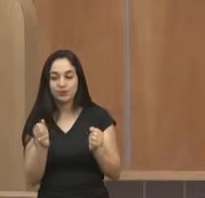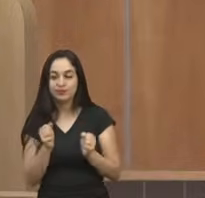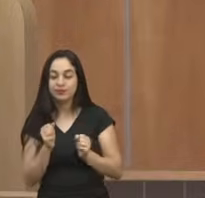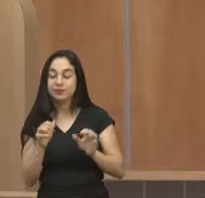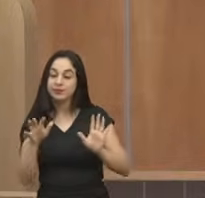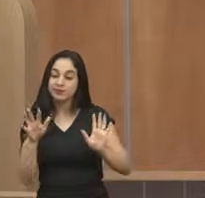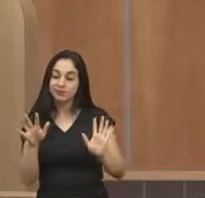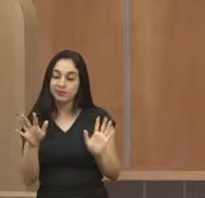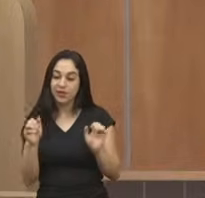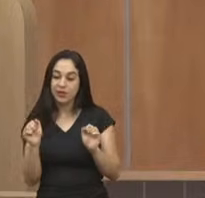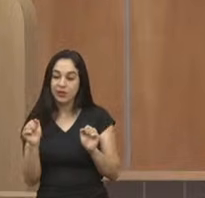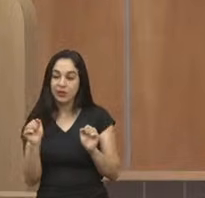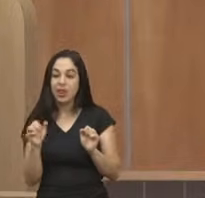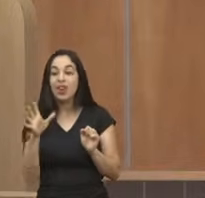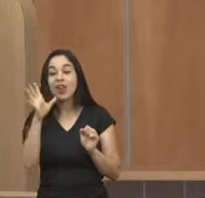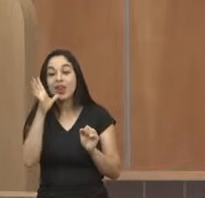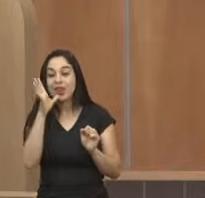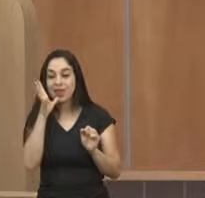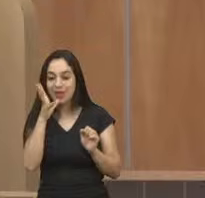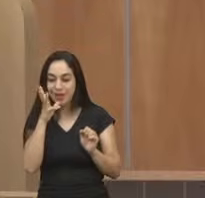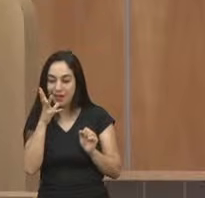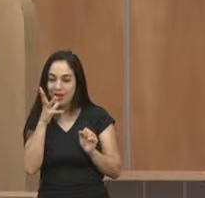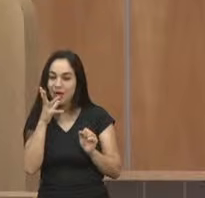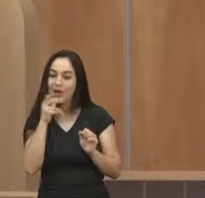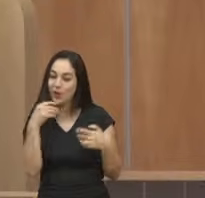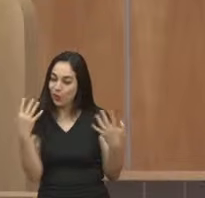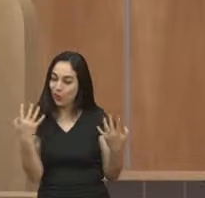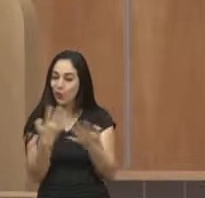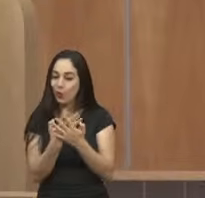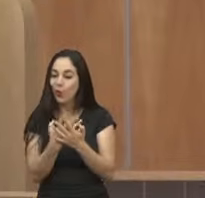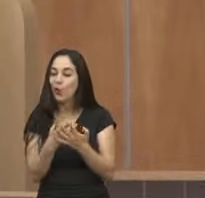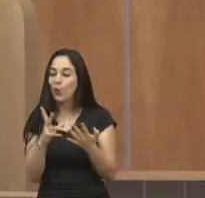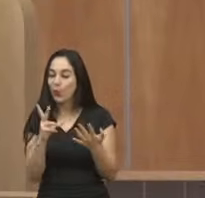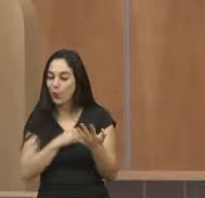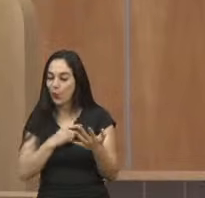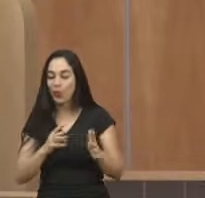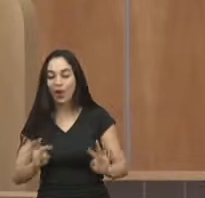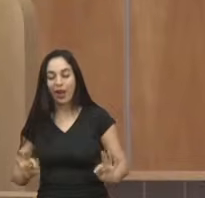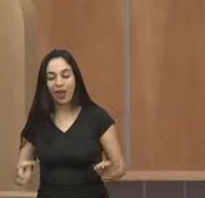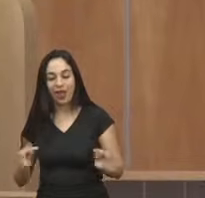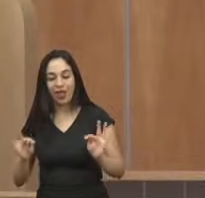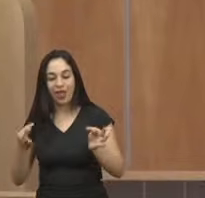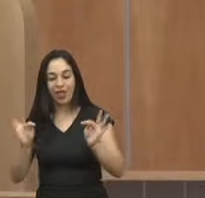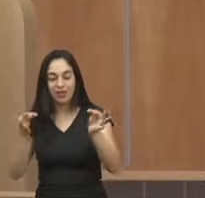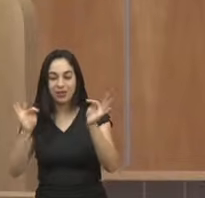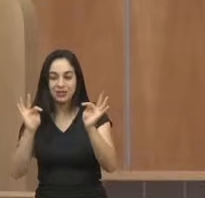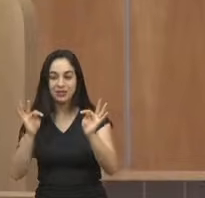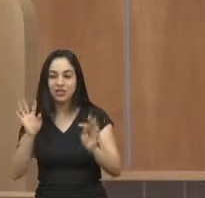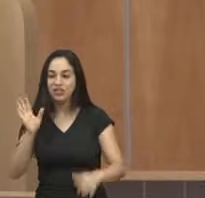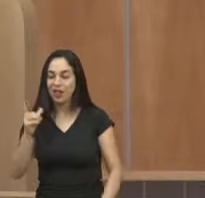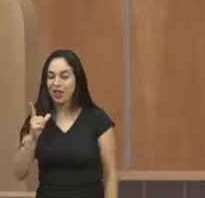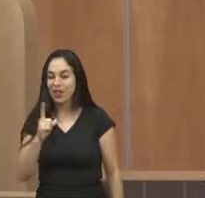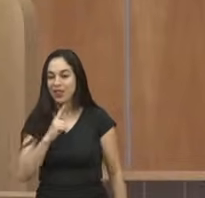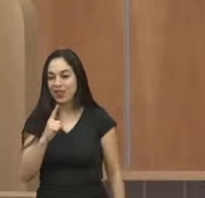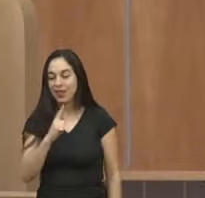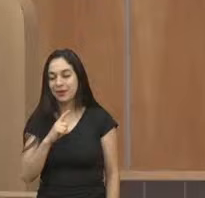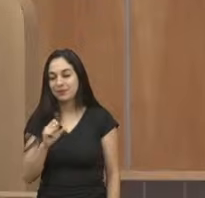Então, demorou um pouco. Confesso para vocês que é uma tecnologia que já está instalada, já